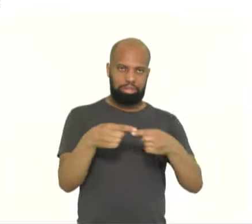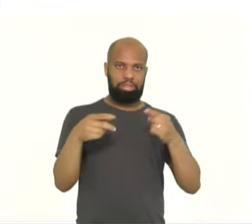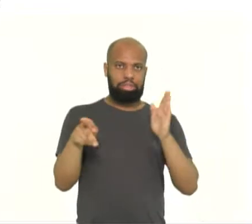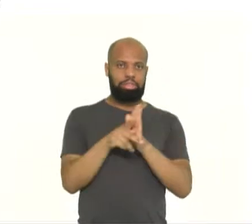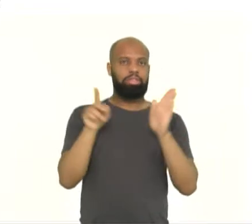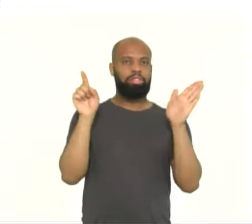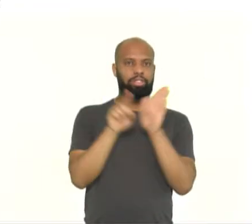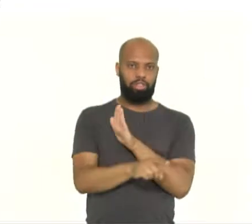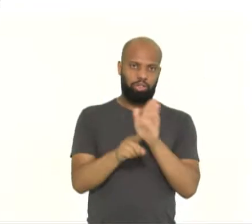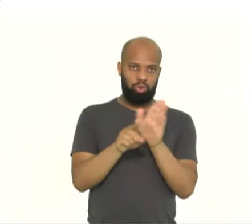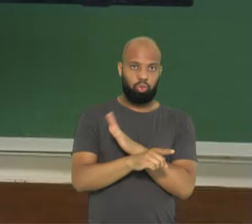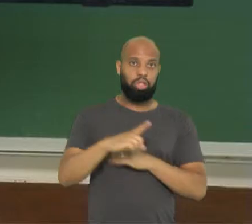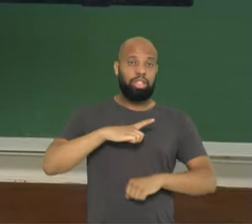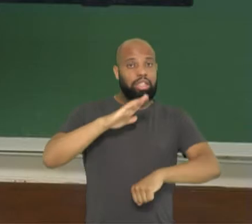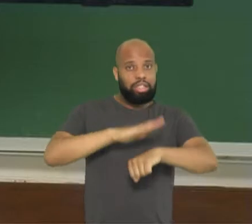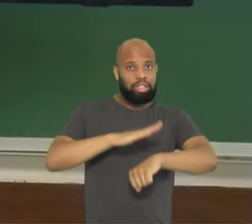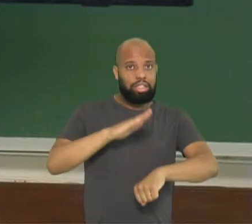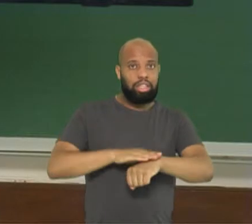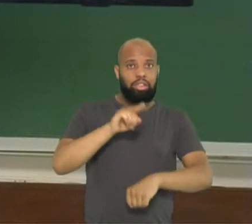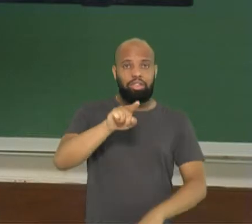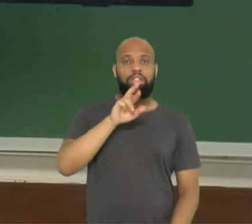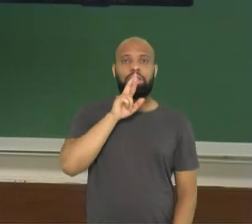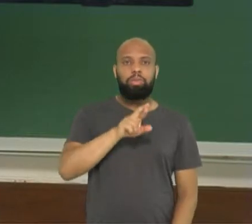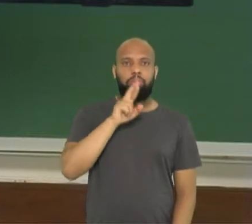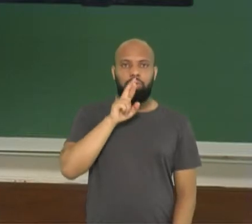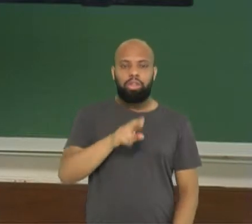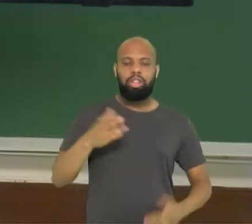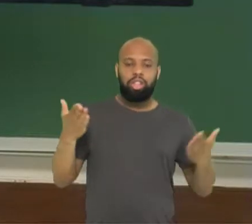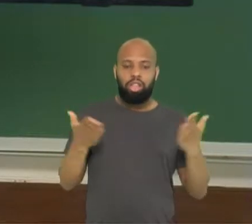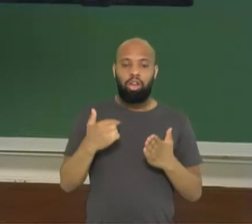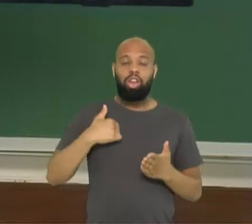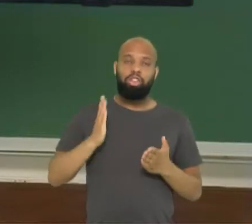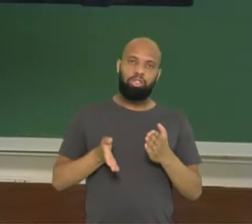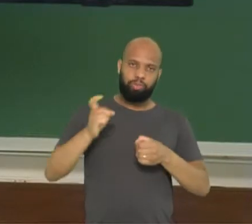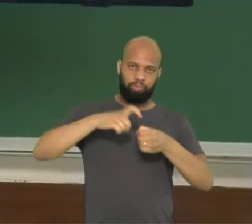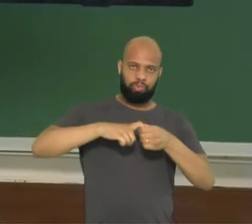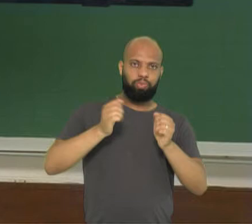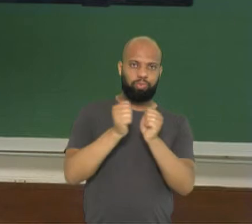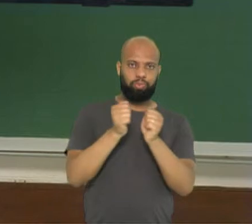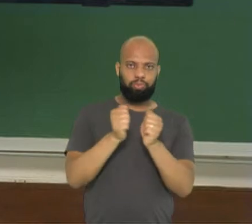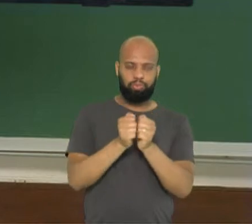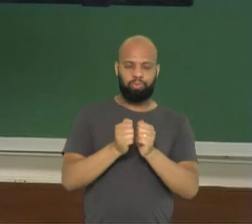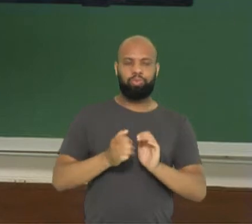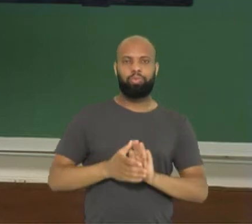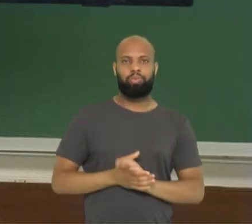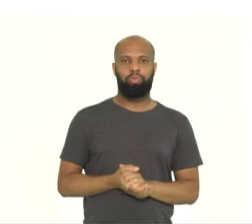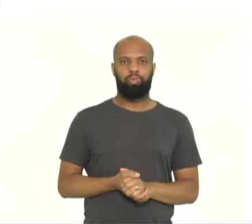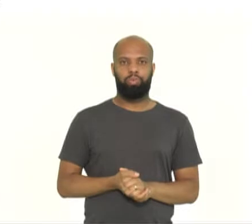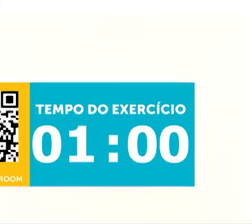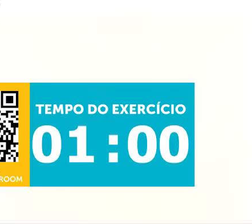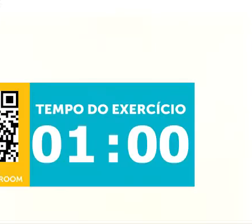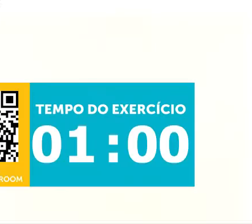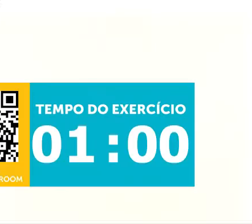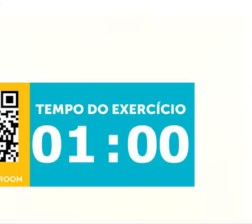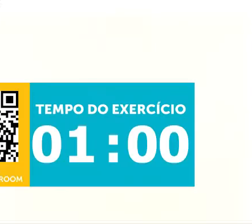e fiebre. Um tempo para você realizar essa atividade e nós já voltamos para corrigi-la.